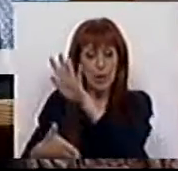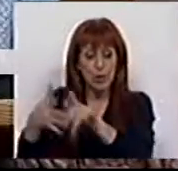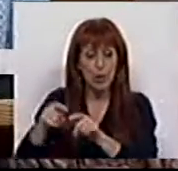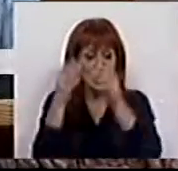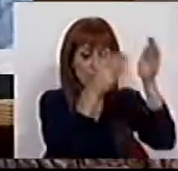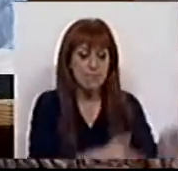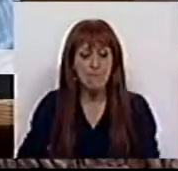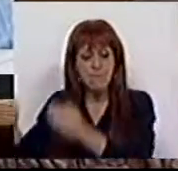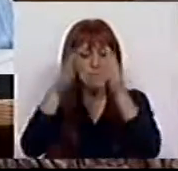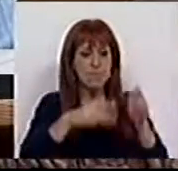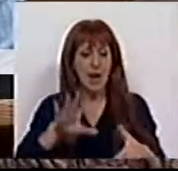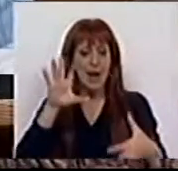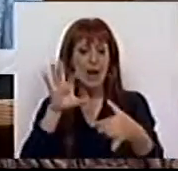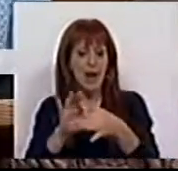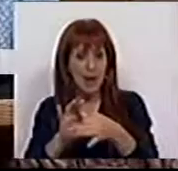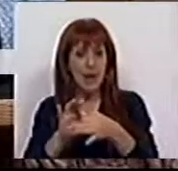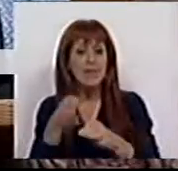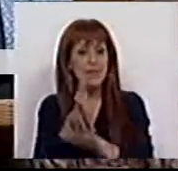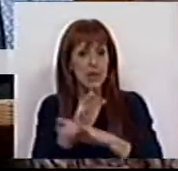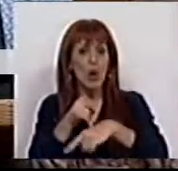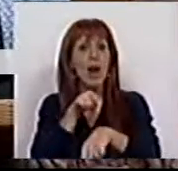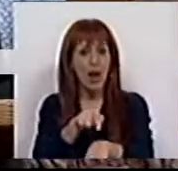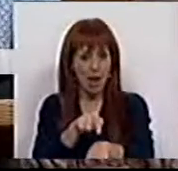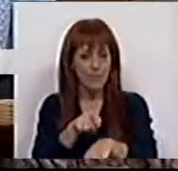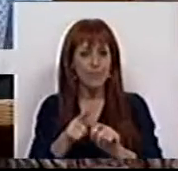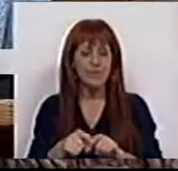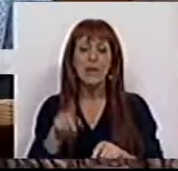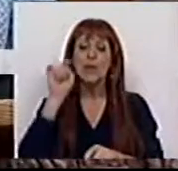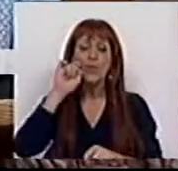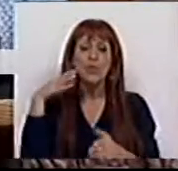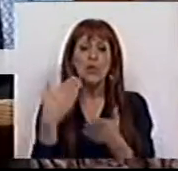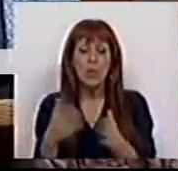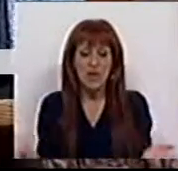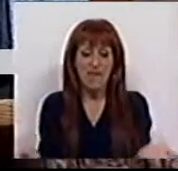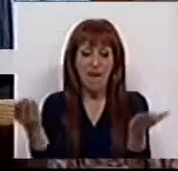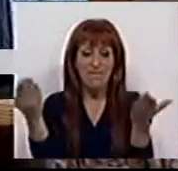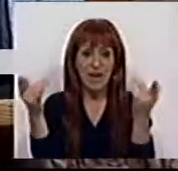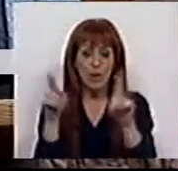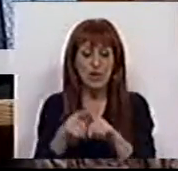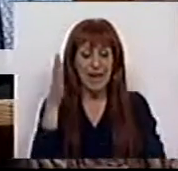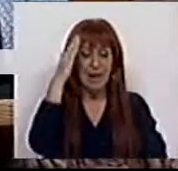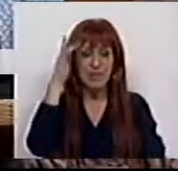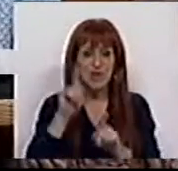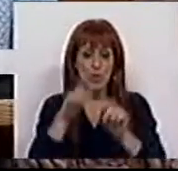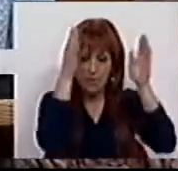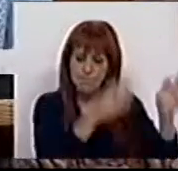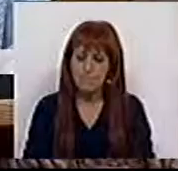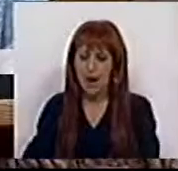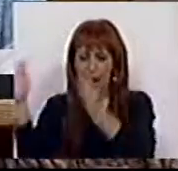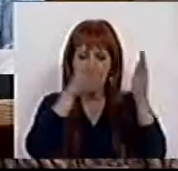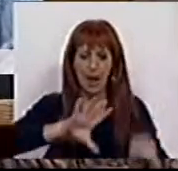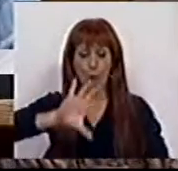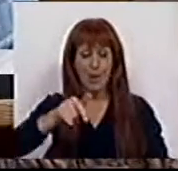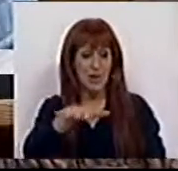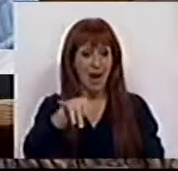e produção associada ao setor. Proteger e incentivar a capacidade produtiva do